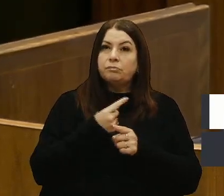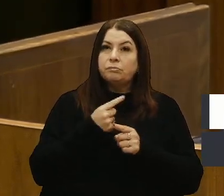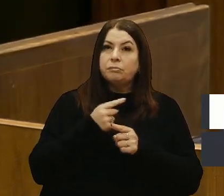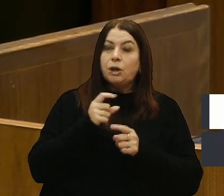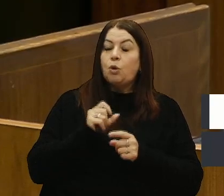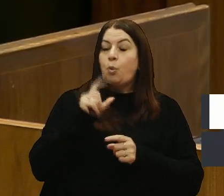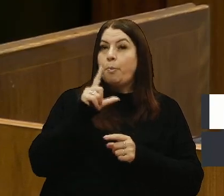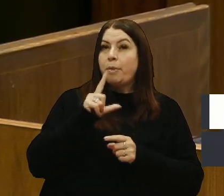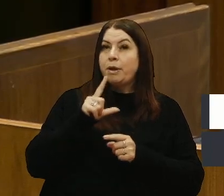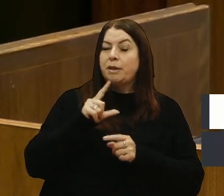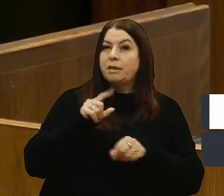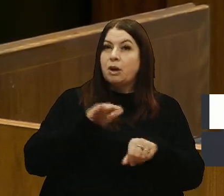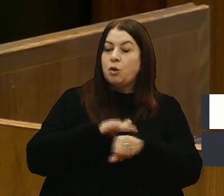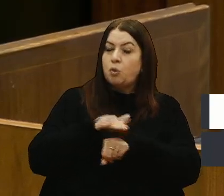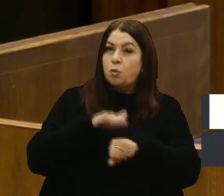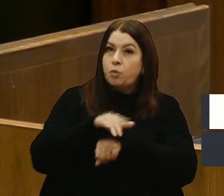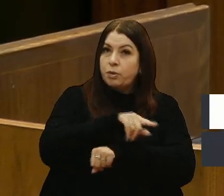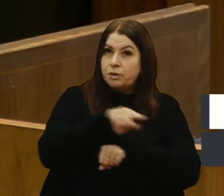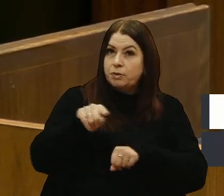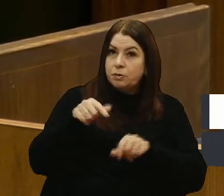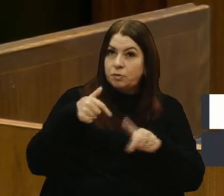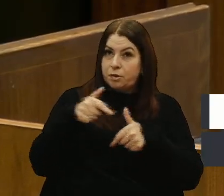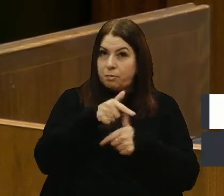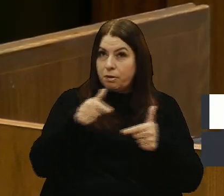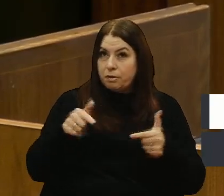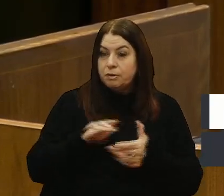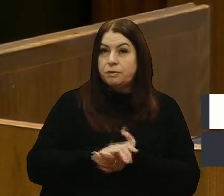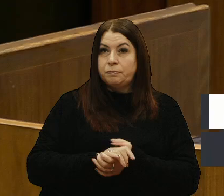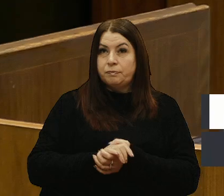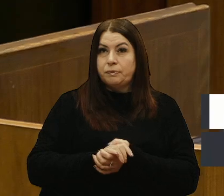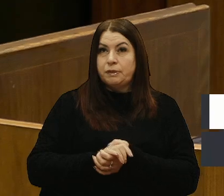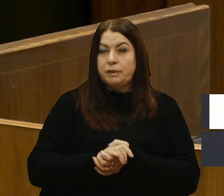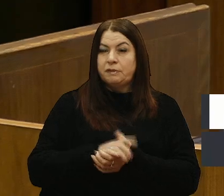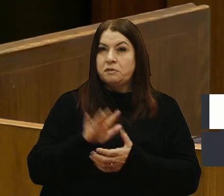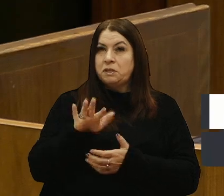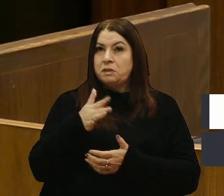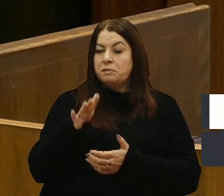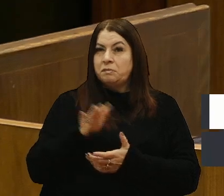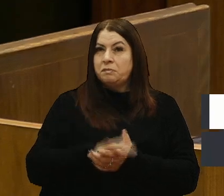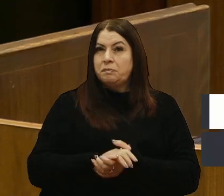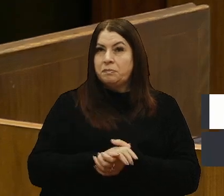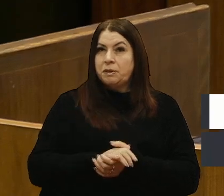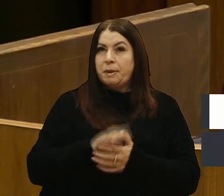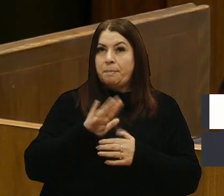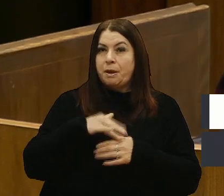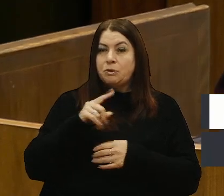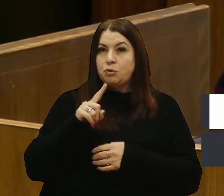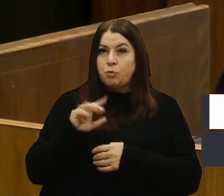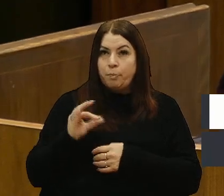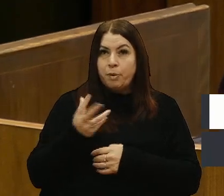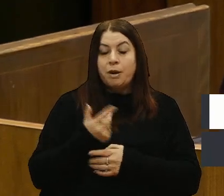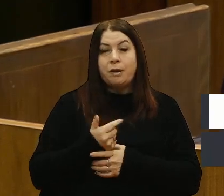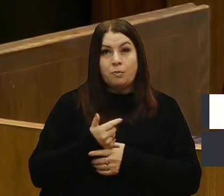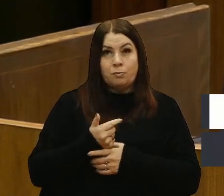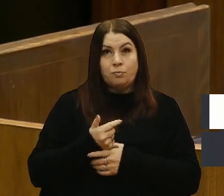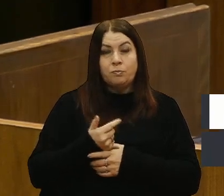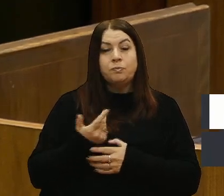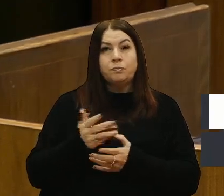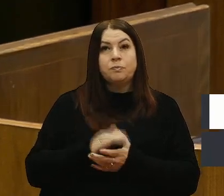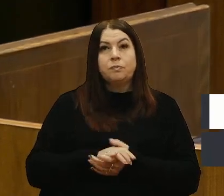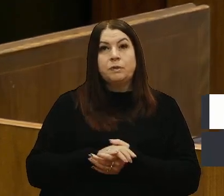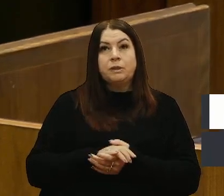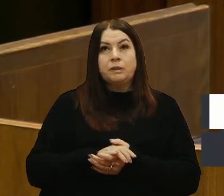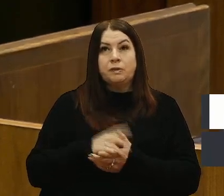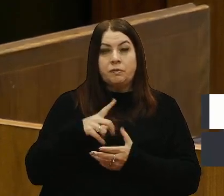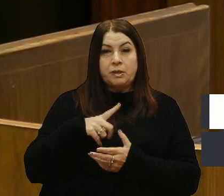expressivo da hora extra dos servidores. Vai dar em torno de mais de 1 milhão, né? A